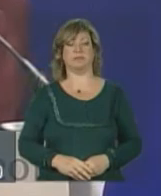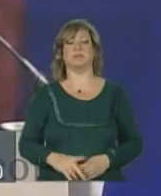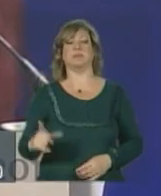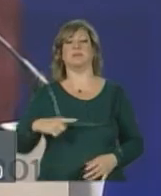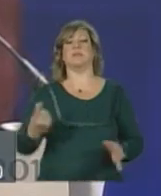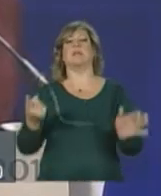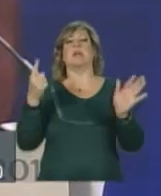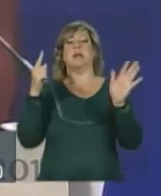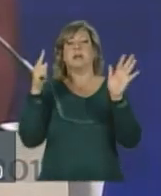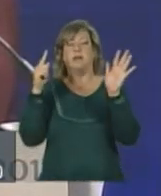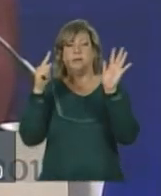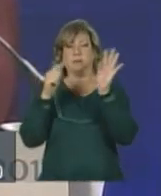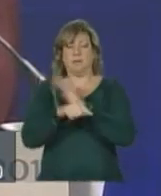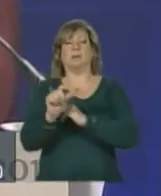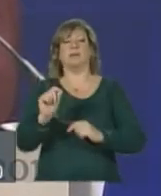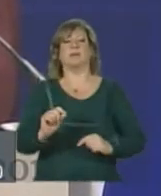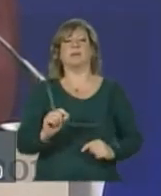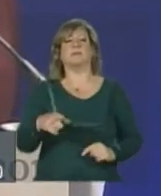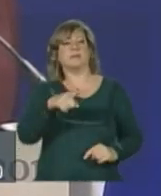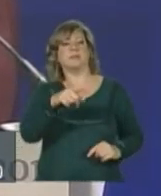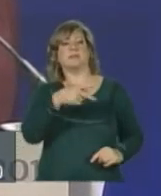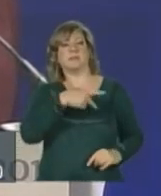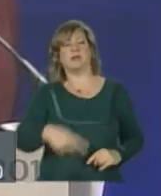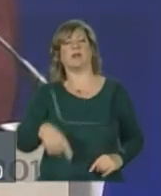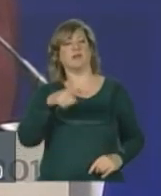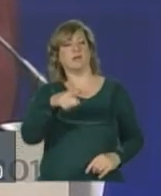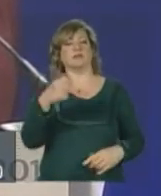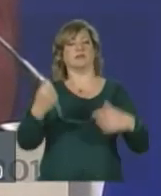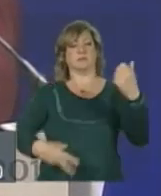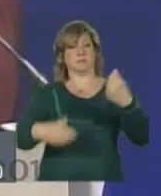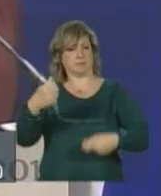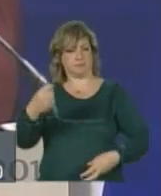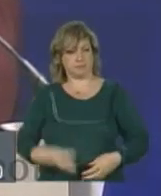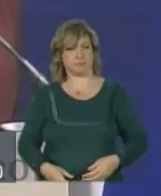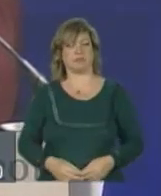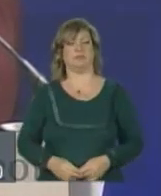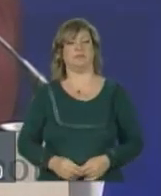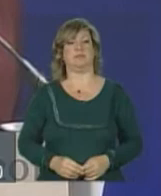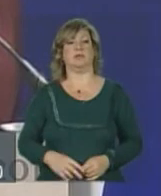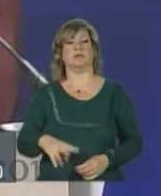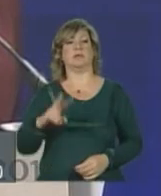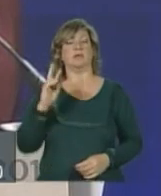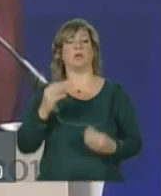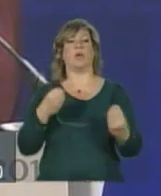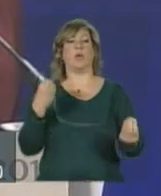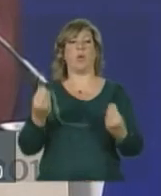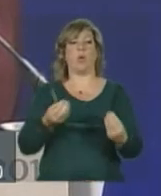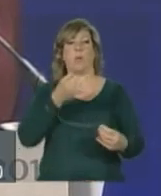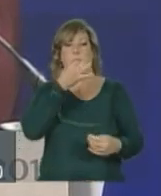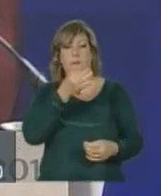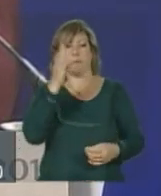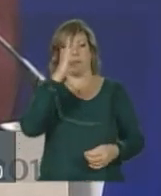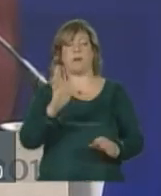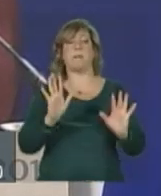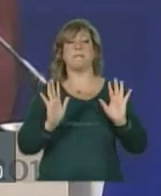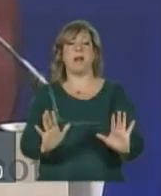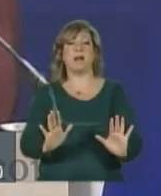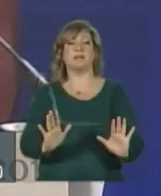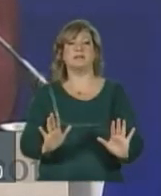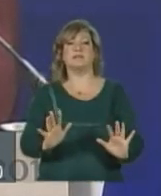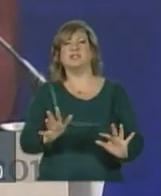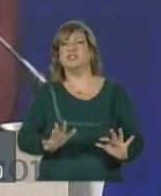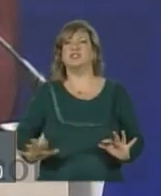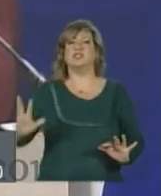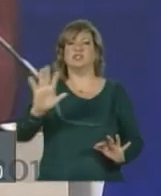Presidente, a senhora relatou aí as posições do Brasil, mas, de uma maneira geral, há um clima de que uma